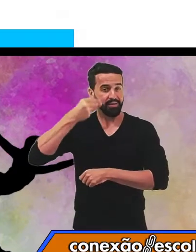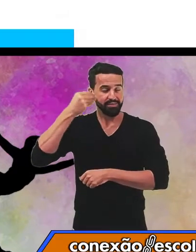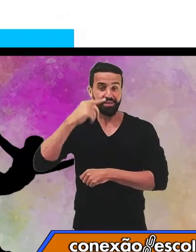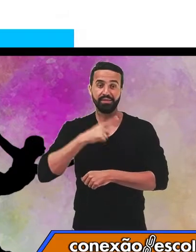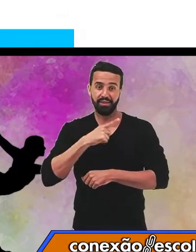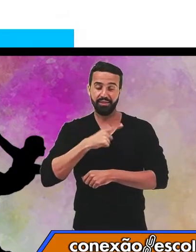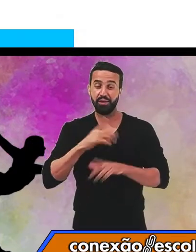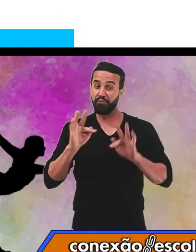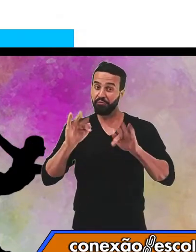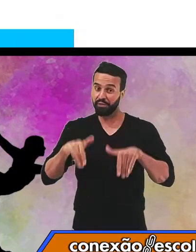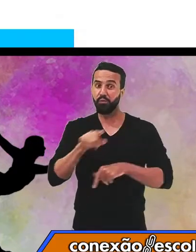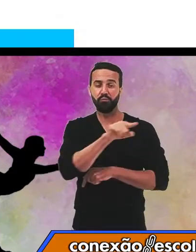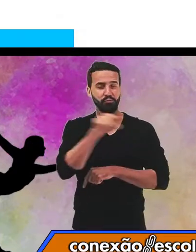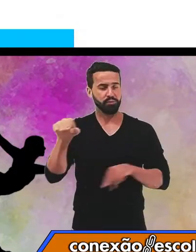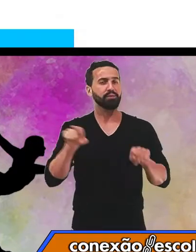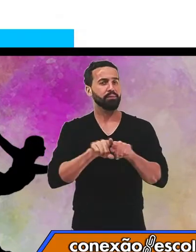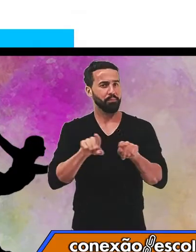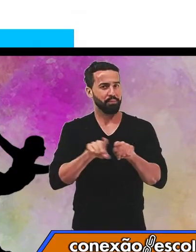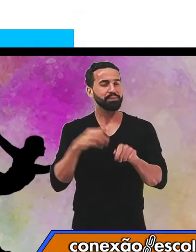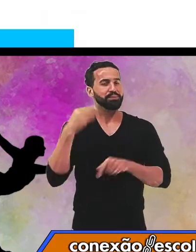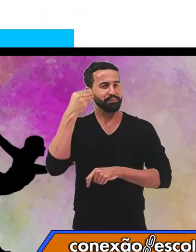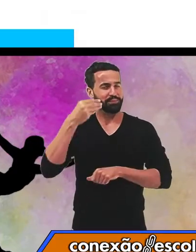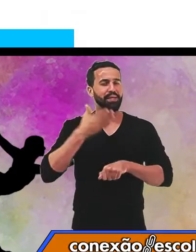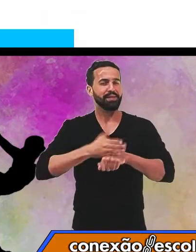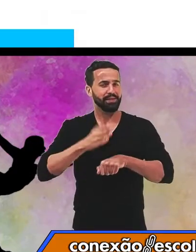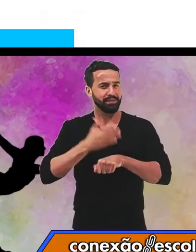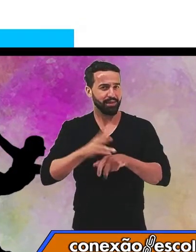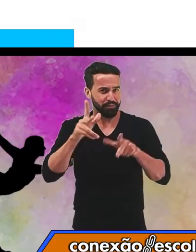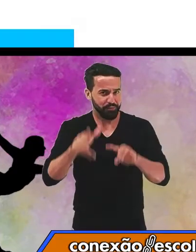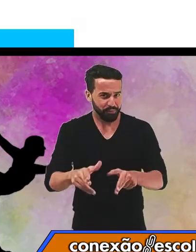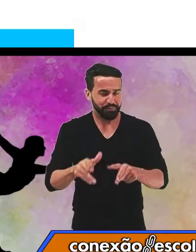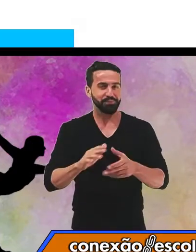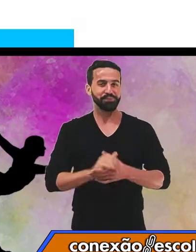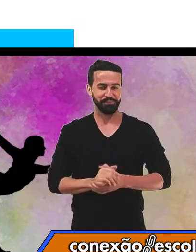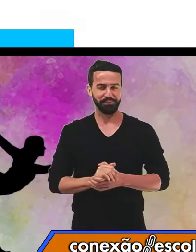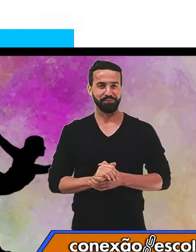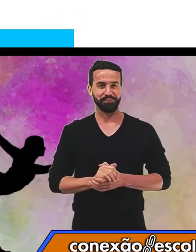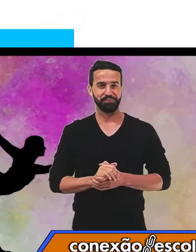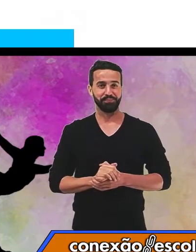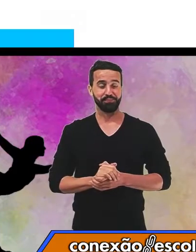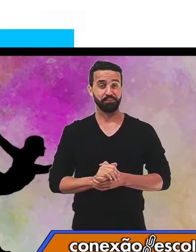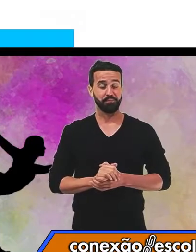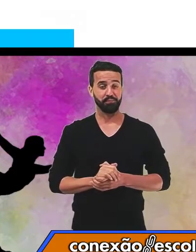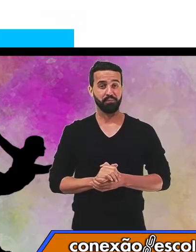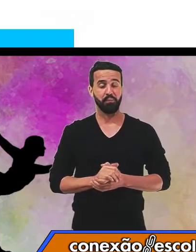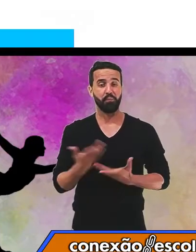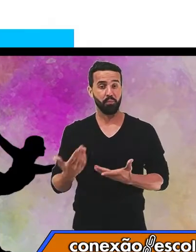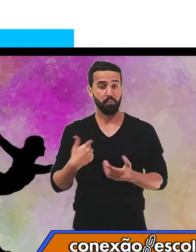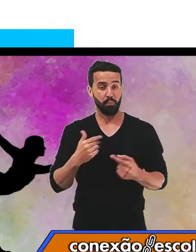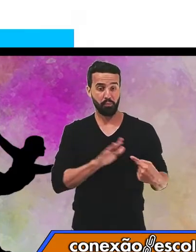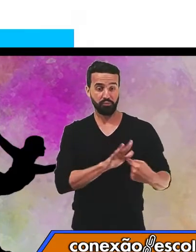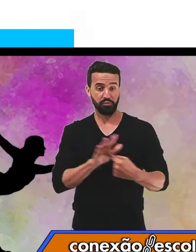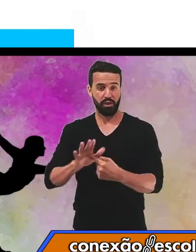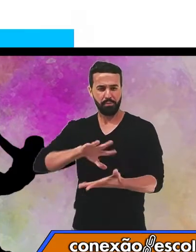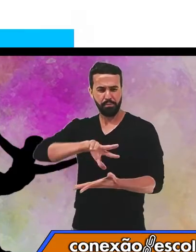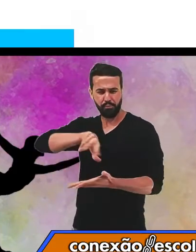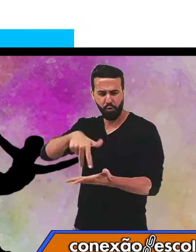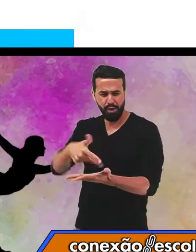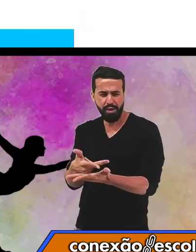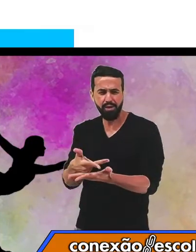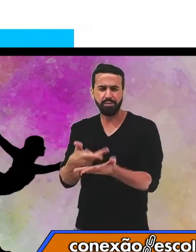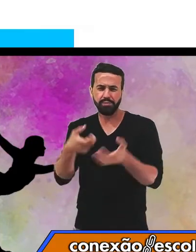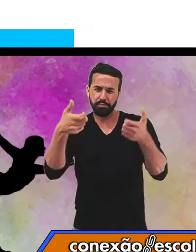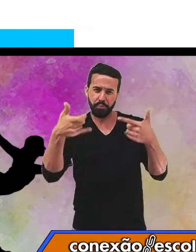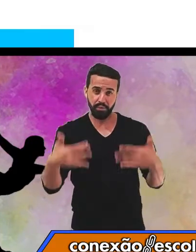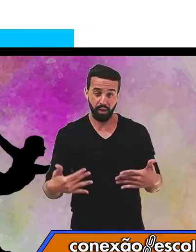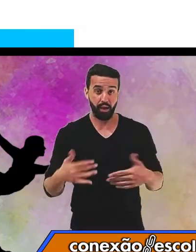e no final vou querer que você experimente daí, tá certo? Depois de demonstrar alguns passos do break, eu vou passar